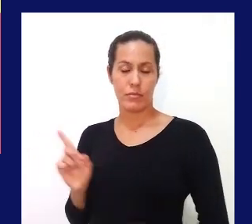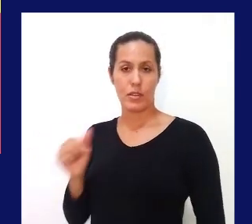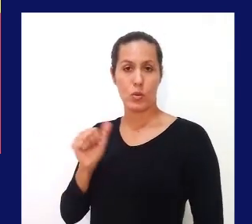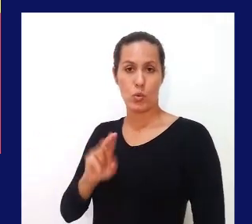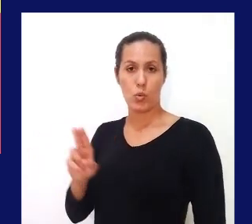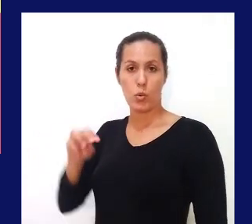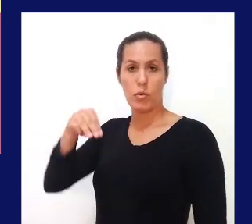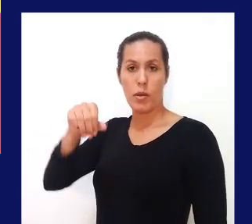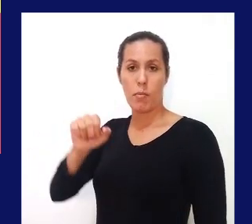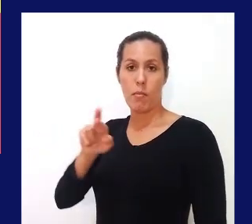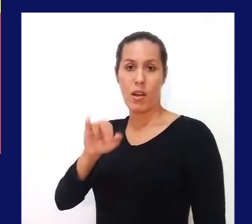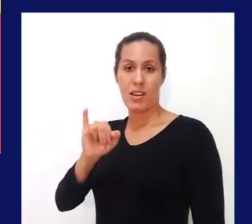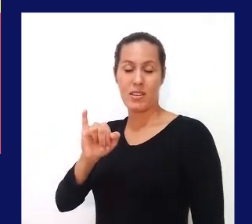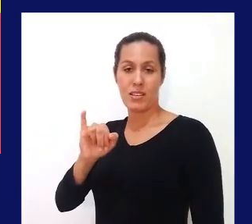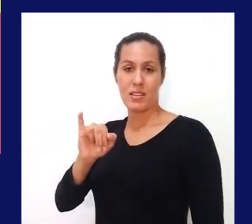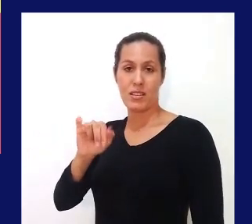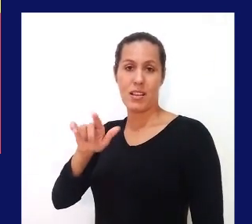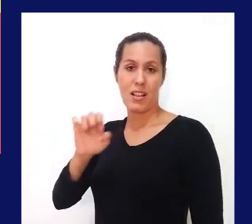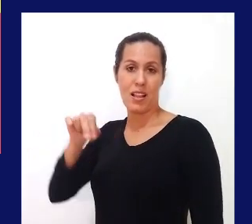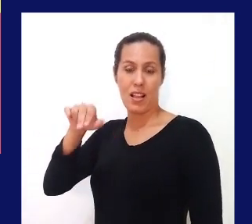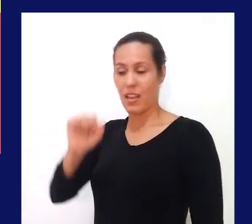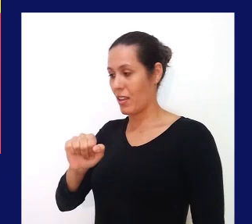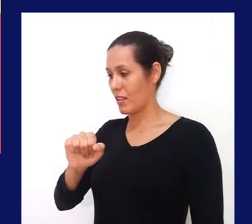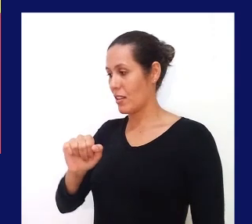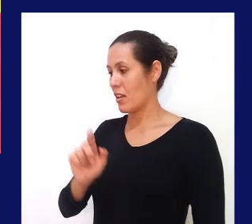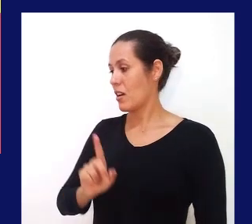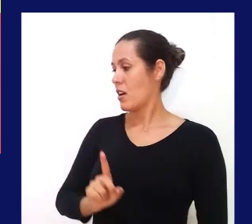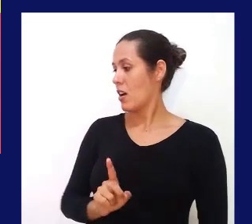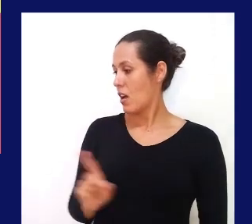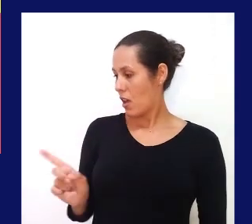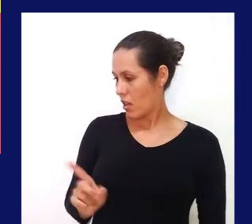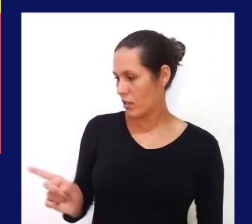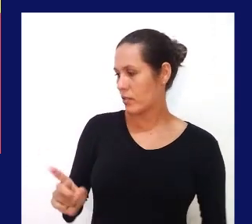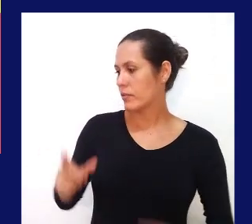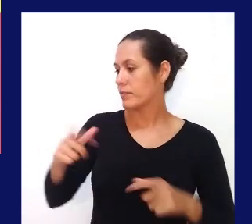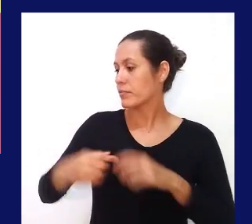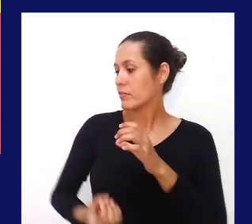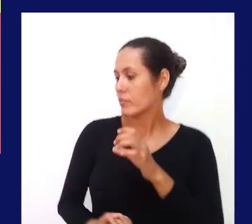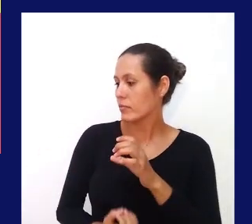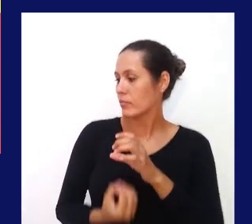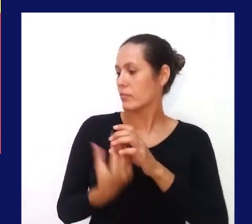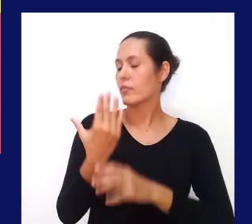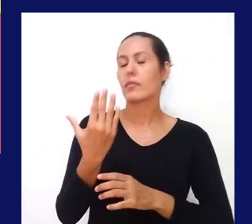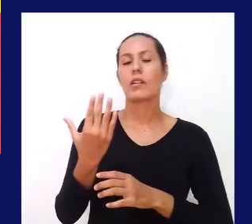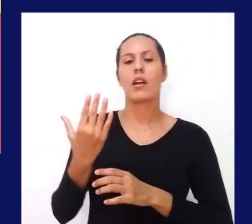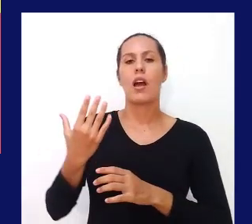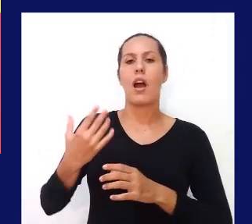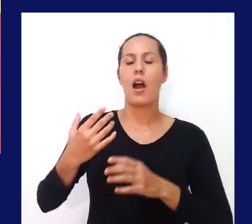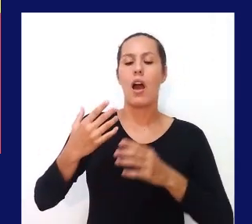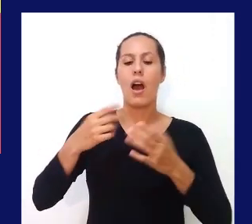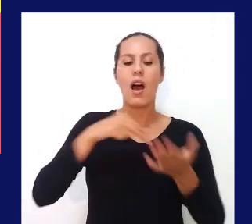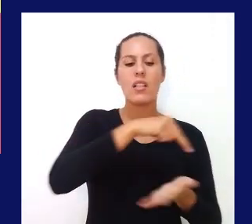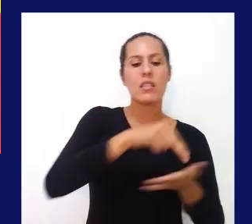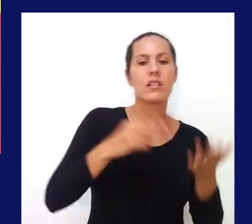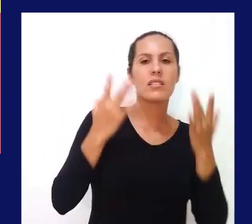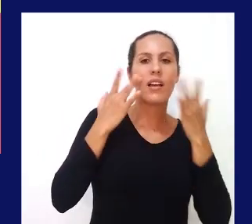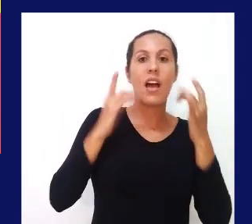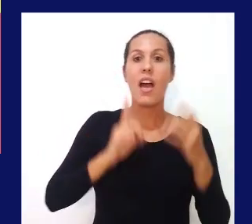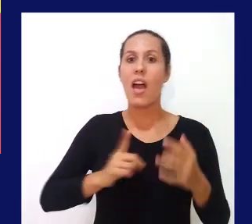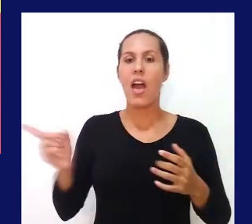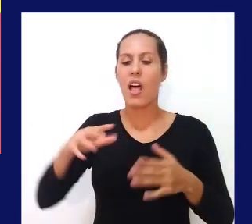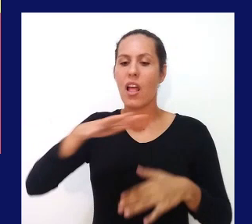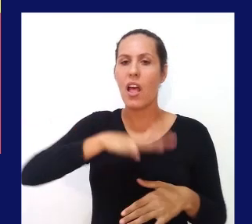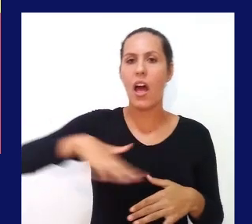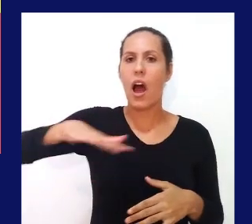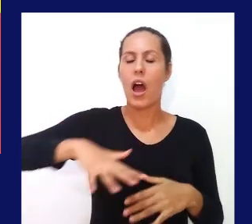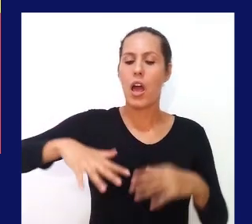Essa mulher se chama Marilena Ansaldi. Foi a precursora da dança-teatro no Brasil. Então, no meio da dança,